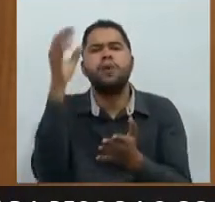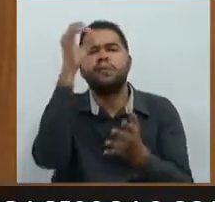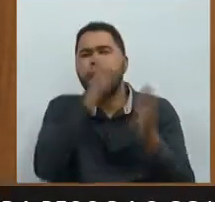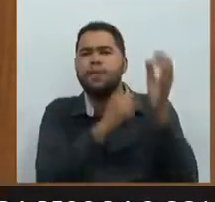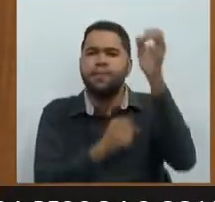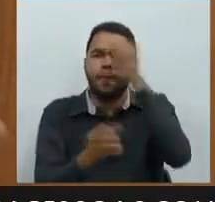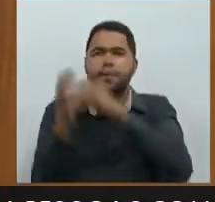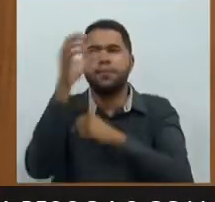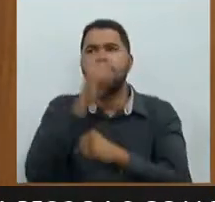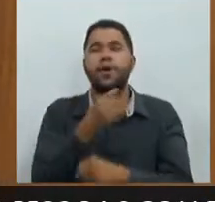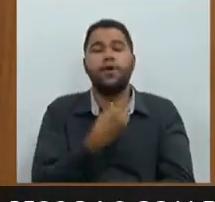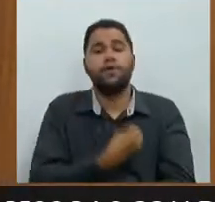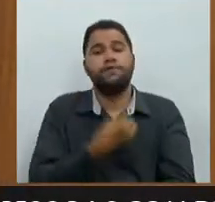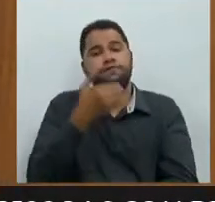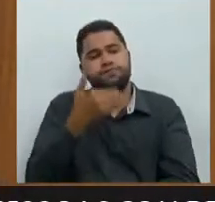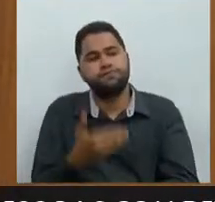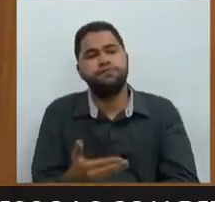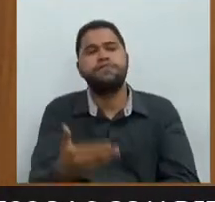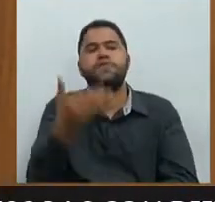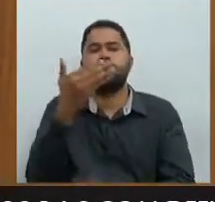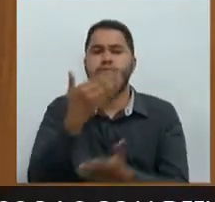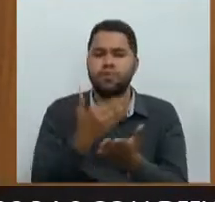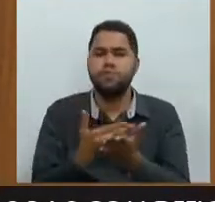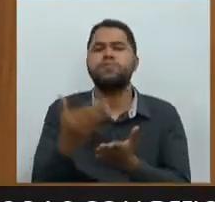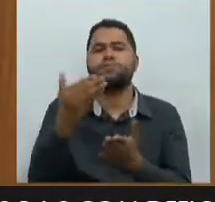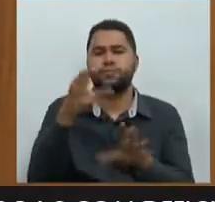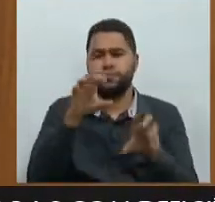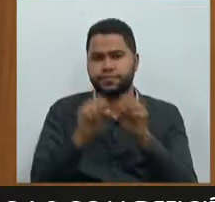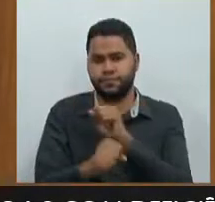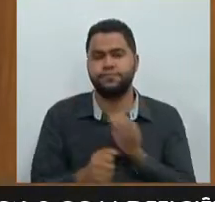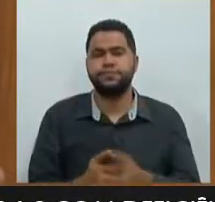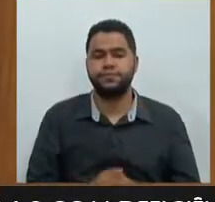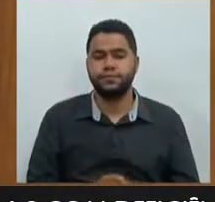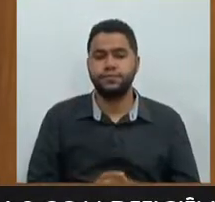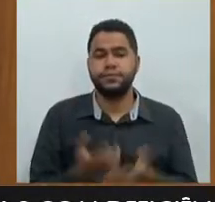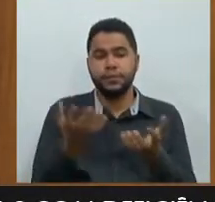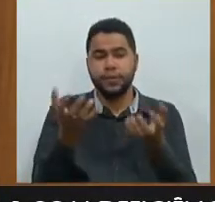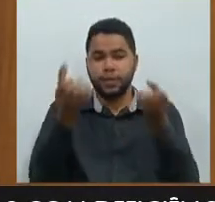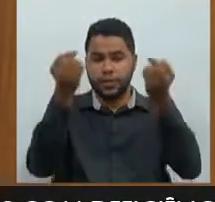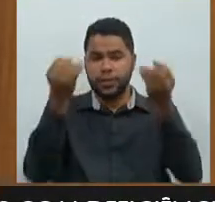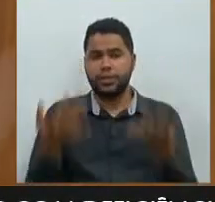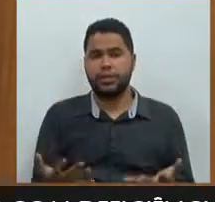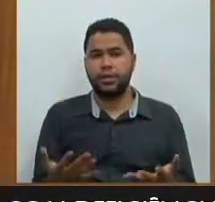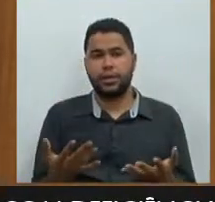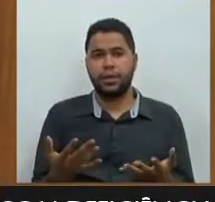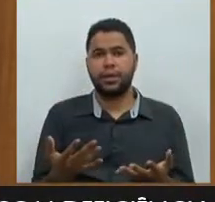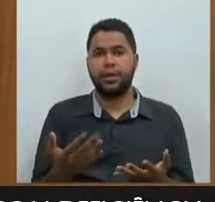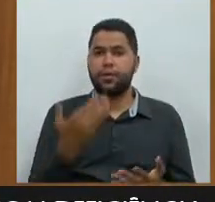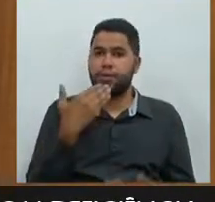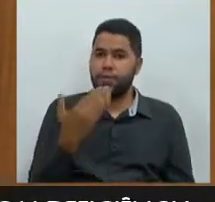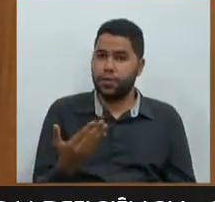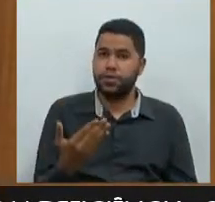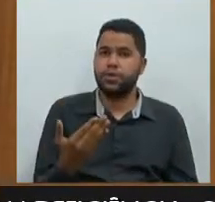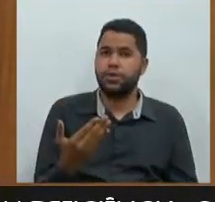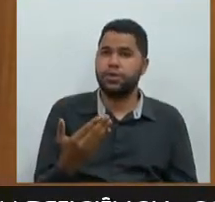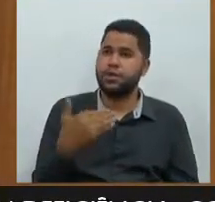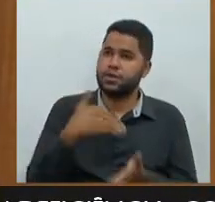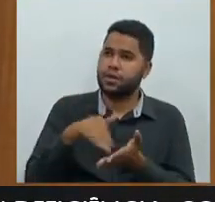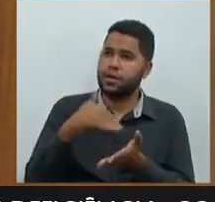ali para levar para a vida no início da sua formação. E eu quero falar aqui com o pessoal, né, pedir ao pessoal da secretaria que